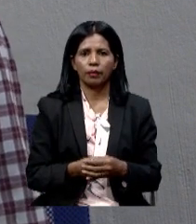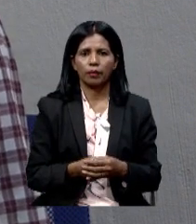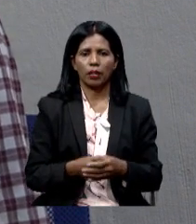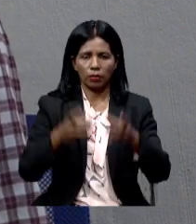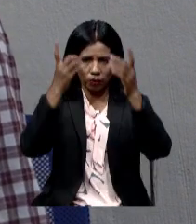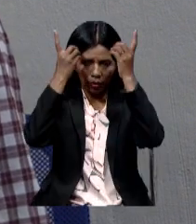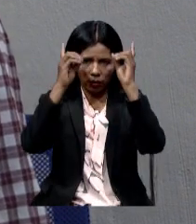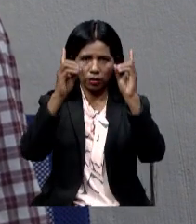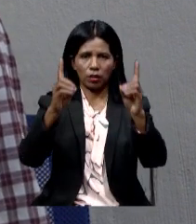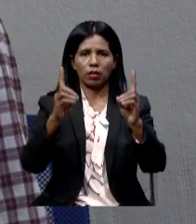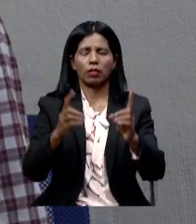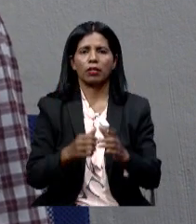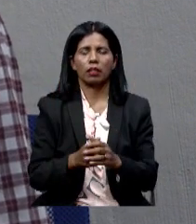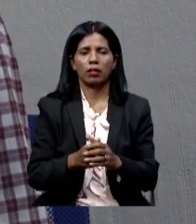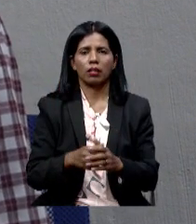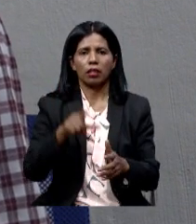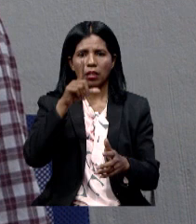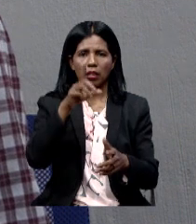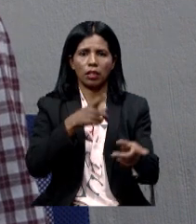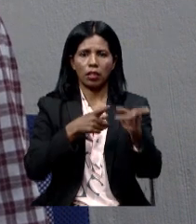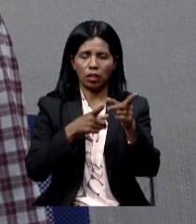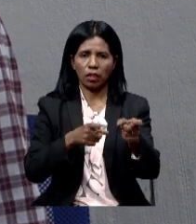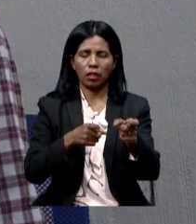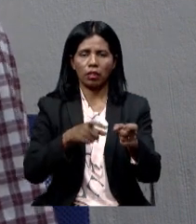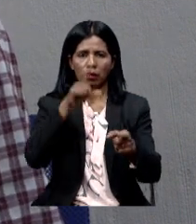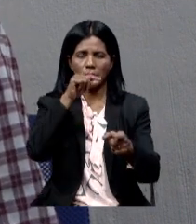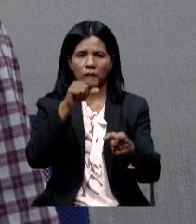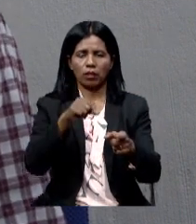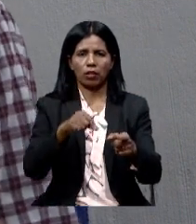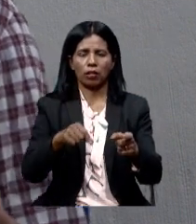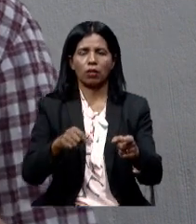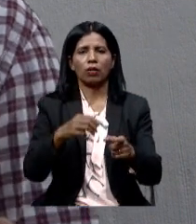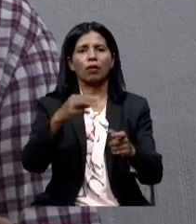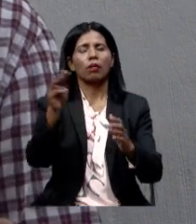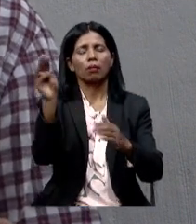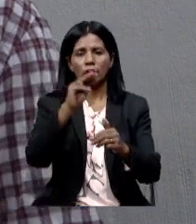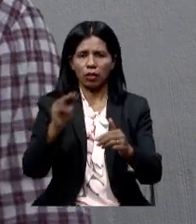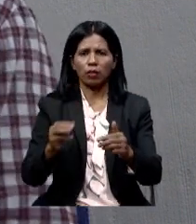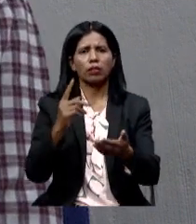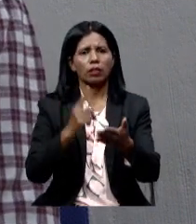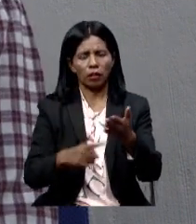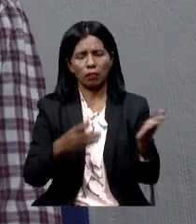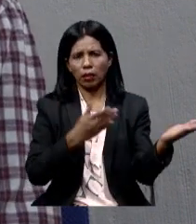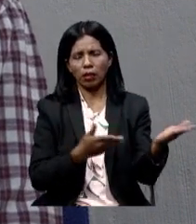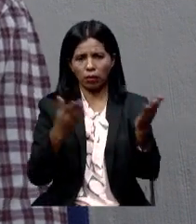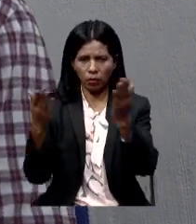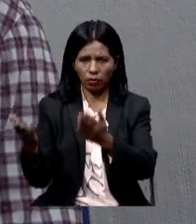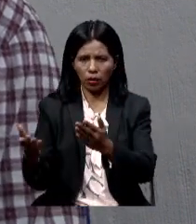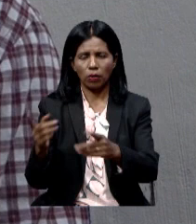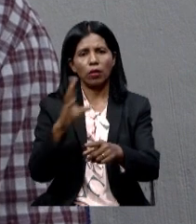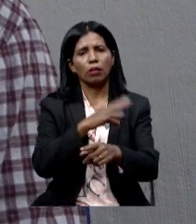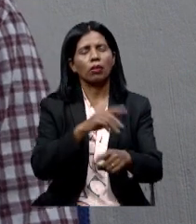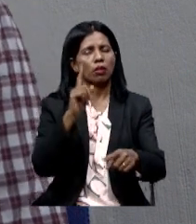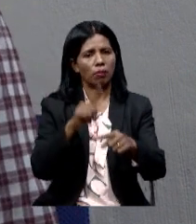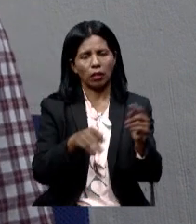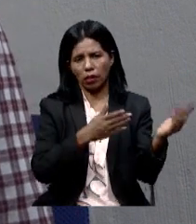defini kila anine homodelo saida maka bele tama mai o labele tama mai ne tenki